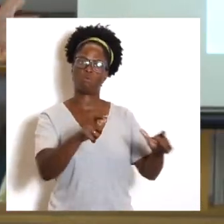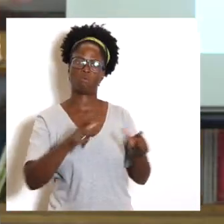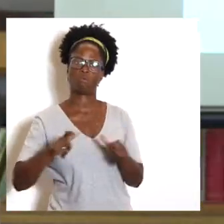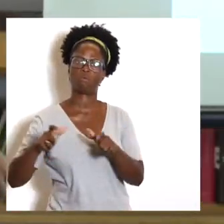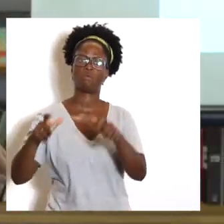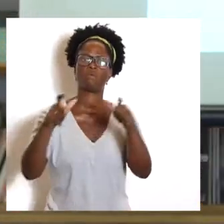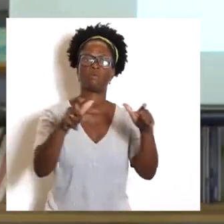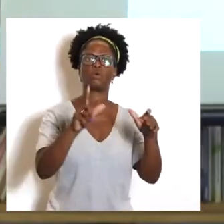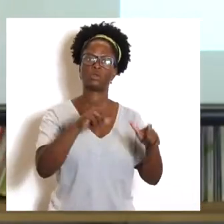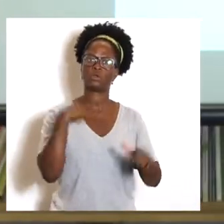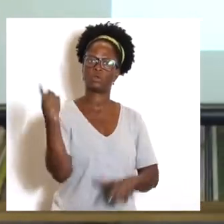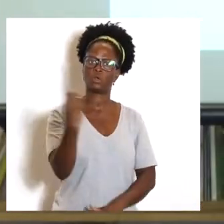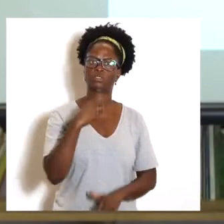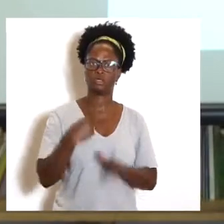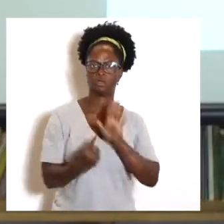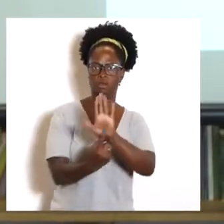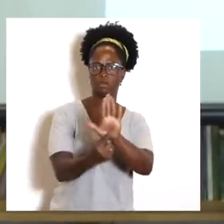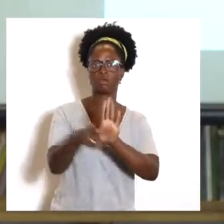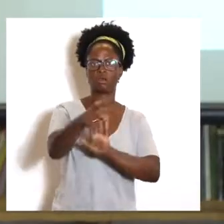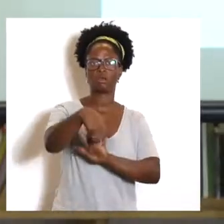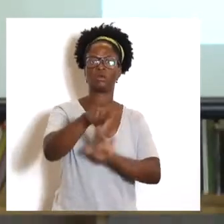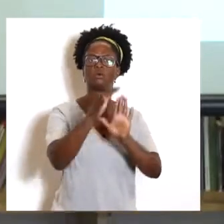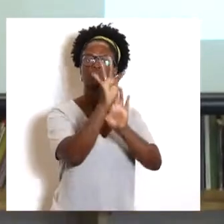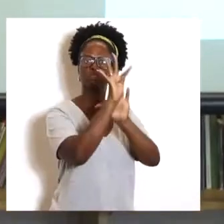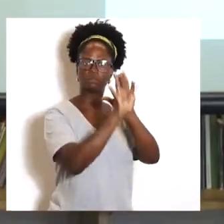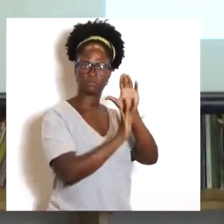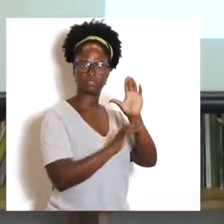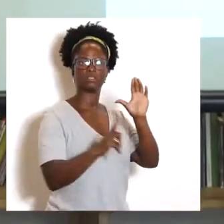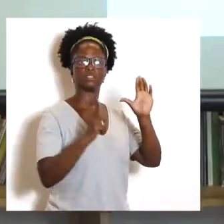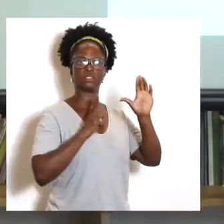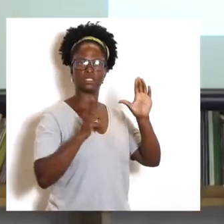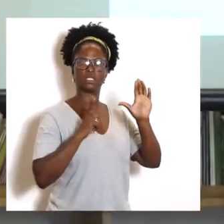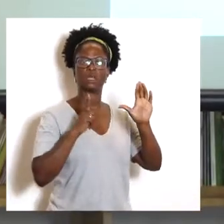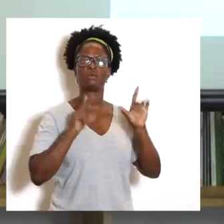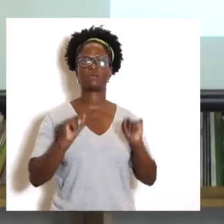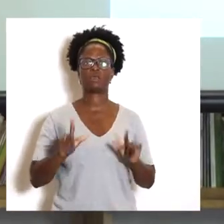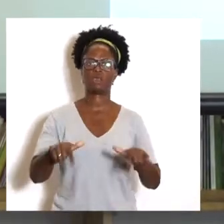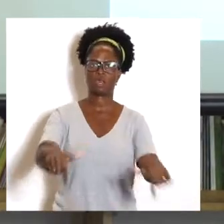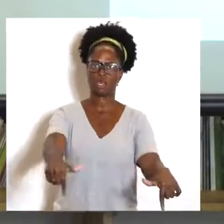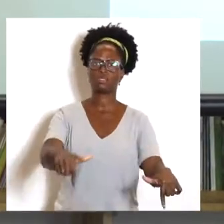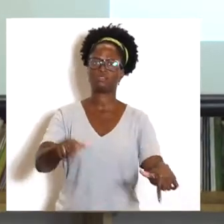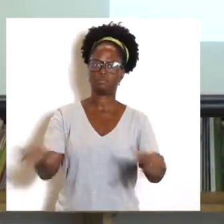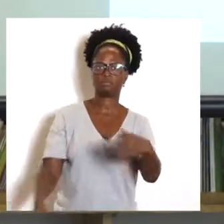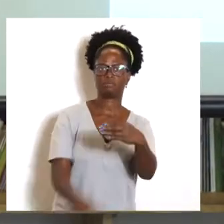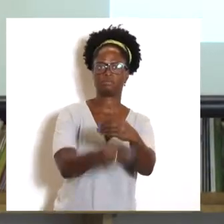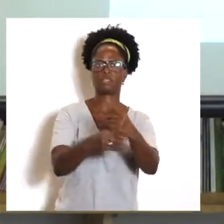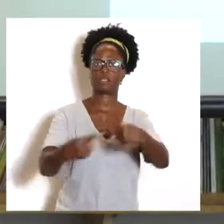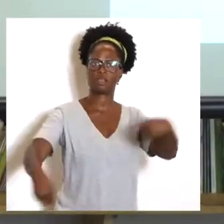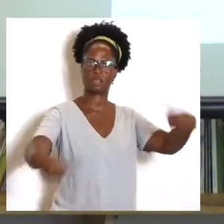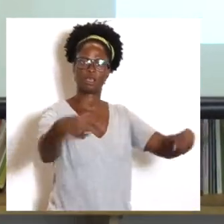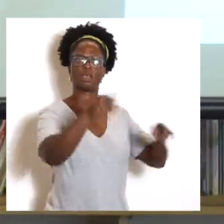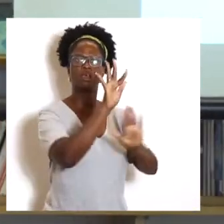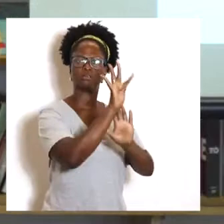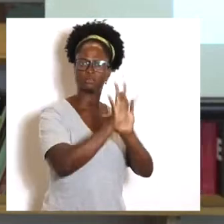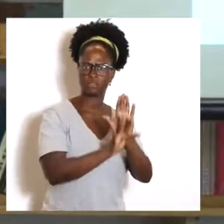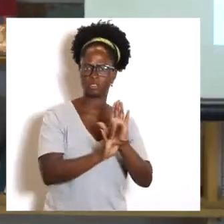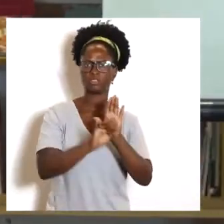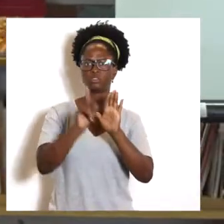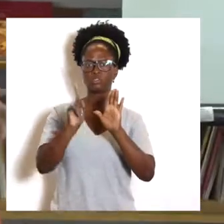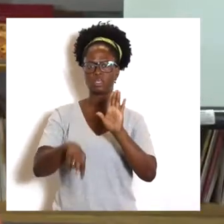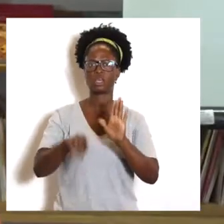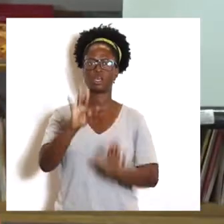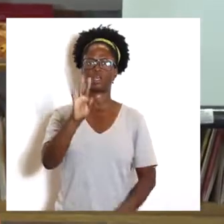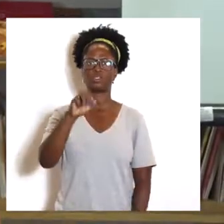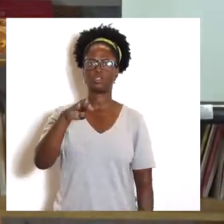nós temos aqui eu trouxe pra vocês em texto o que implica essas discussões todas é um texto é tão mais tadeu